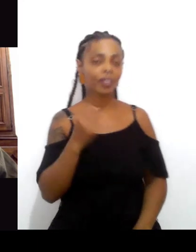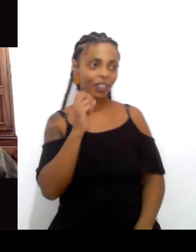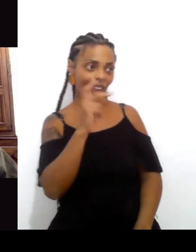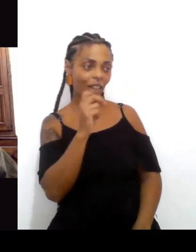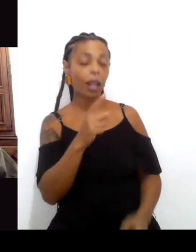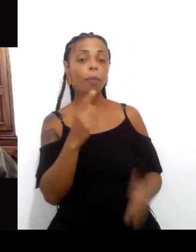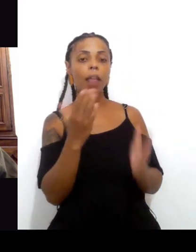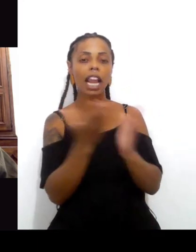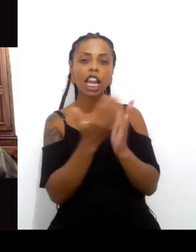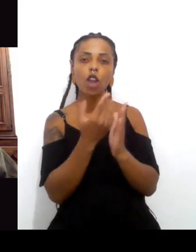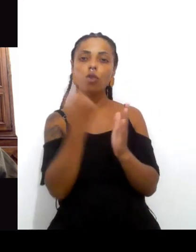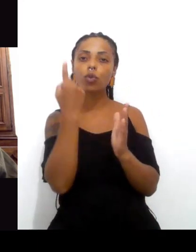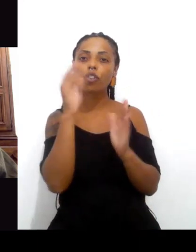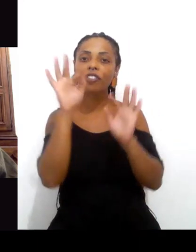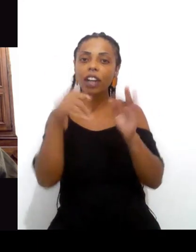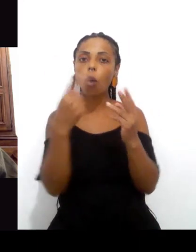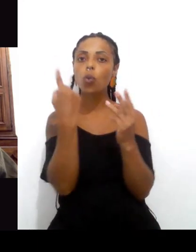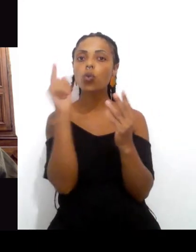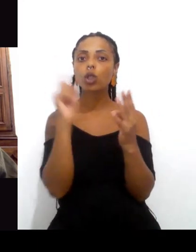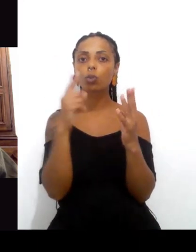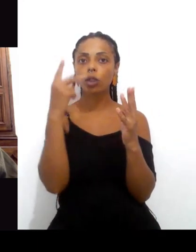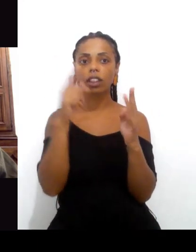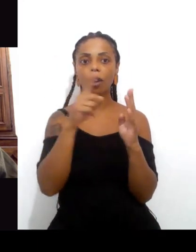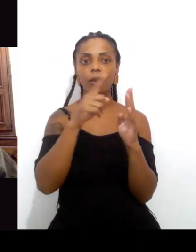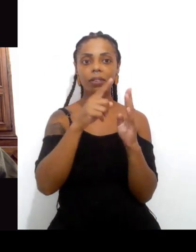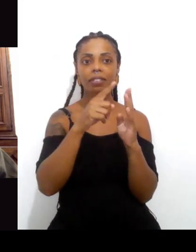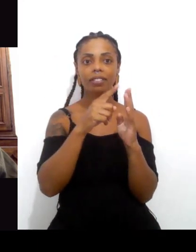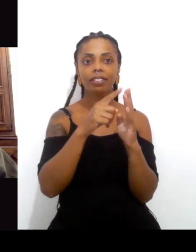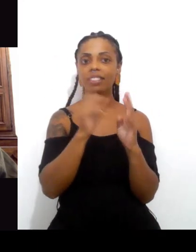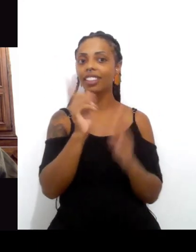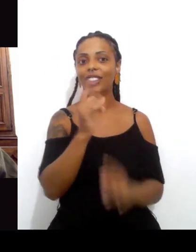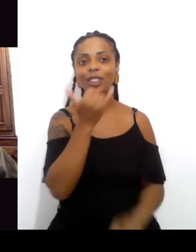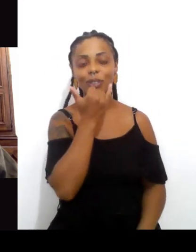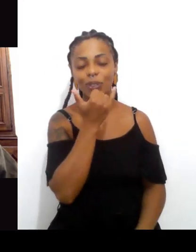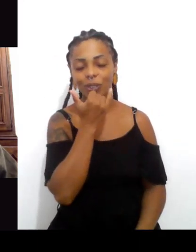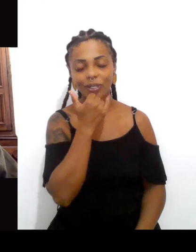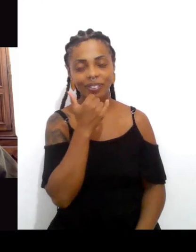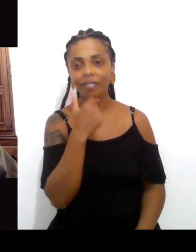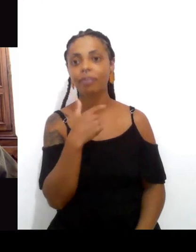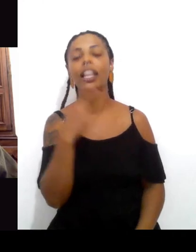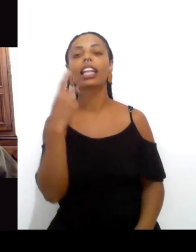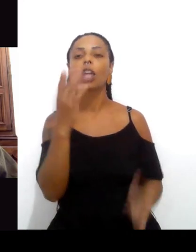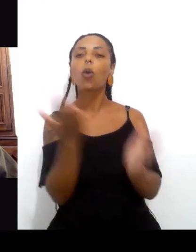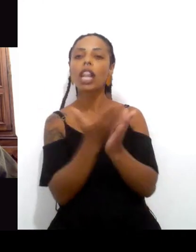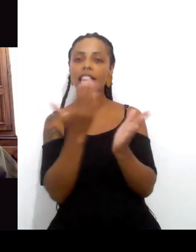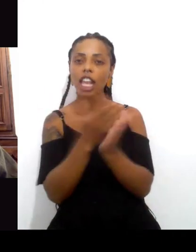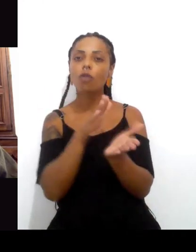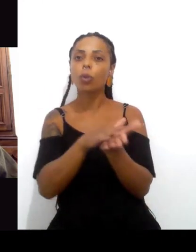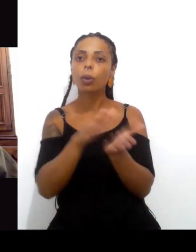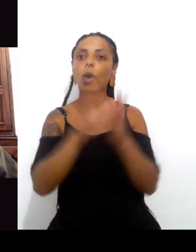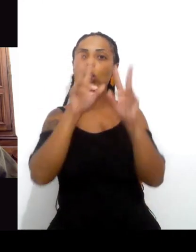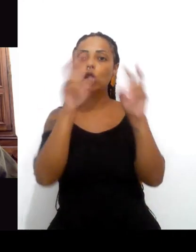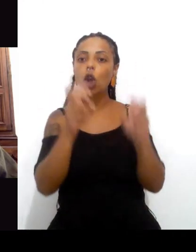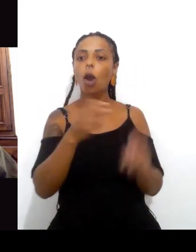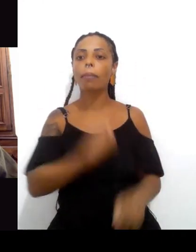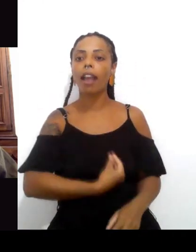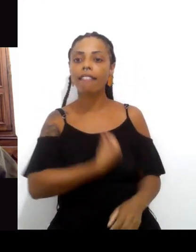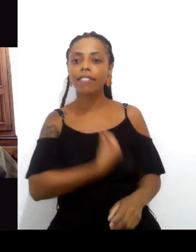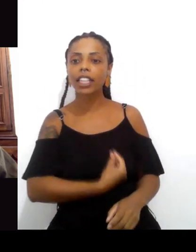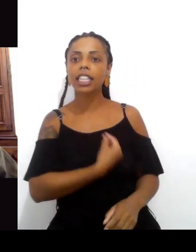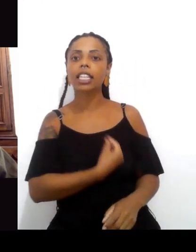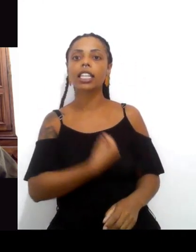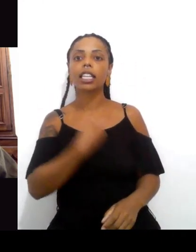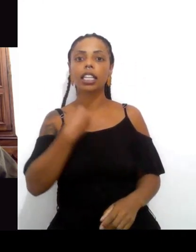né nesses dois livros é desculpa os livros que você publicou sobre a obra a vida e a obra do Francisco